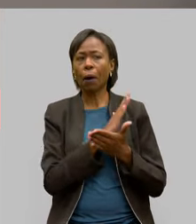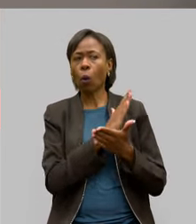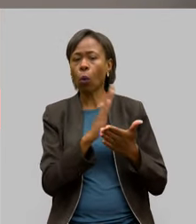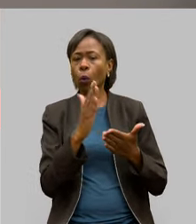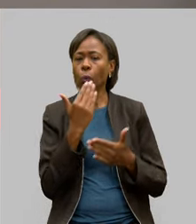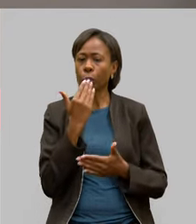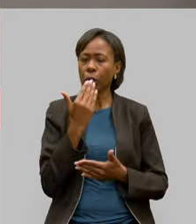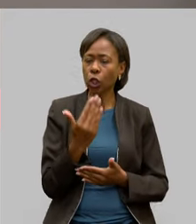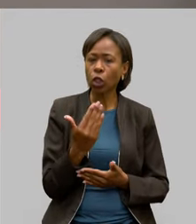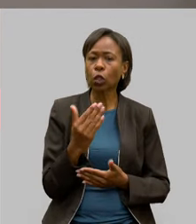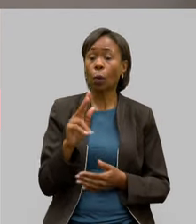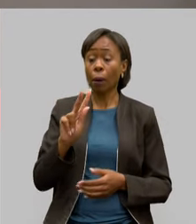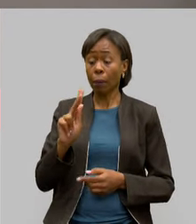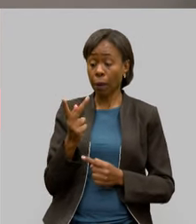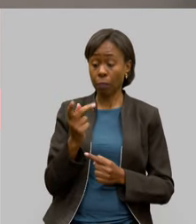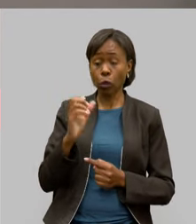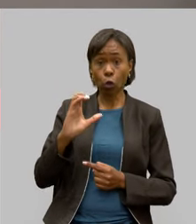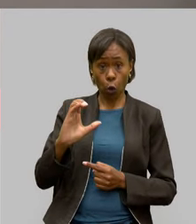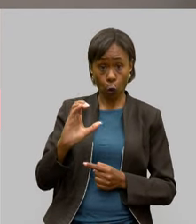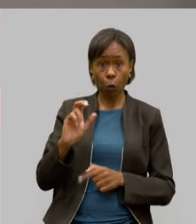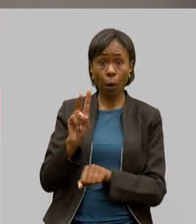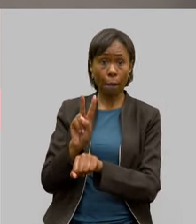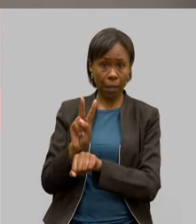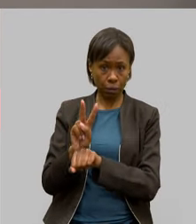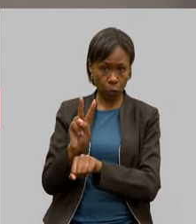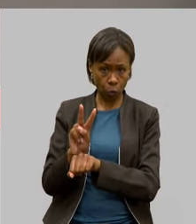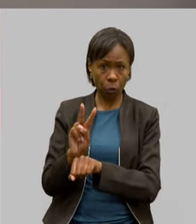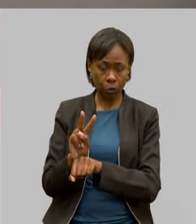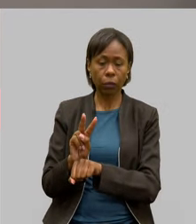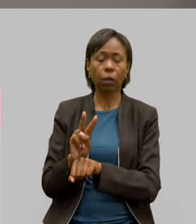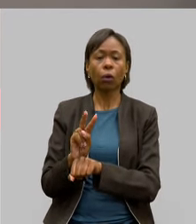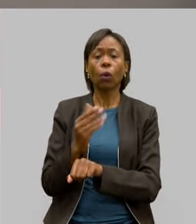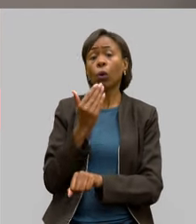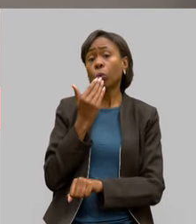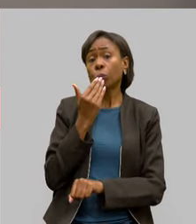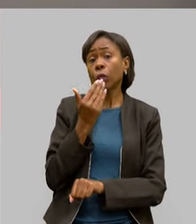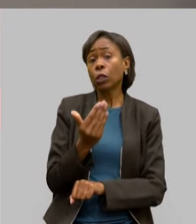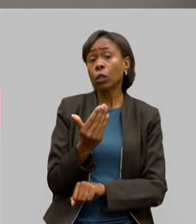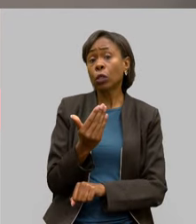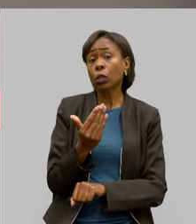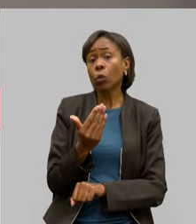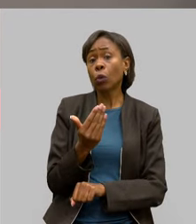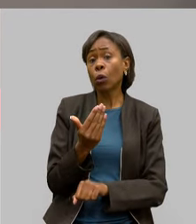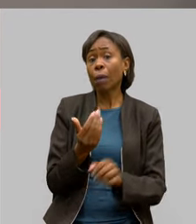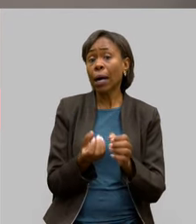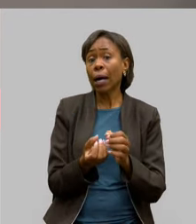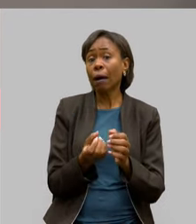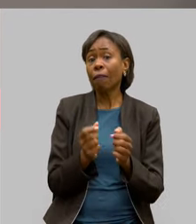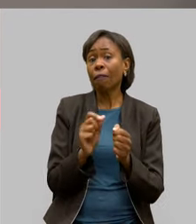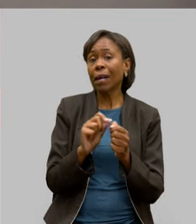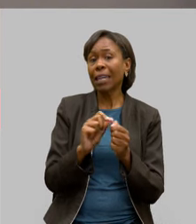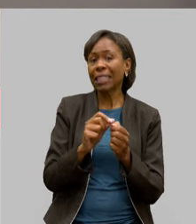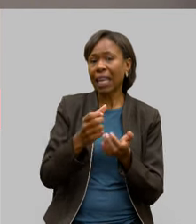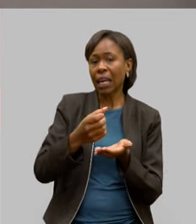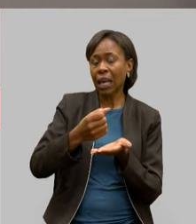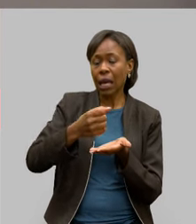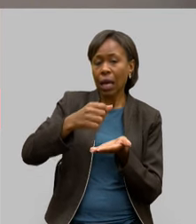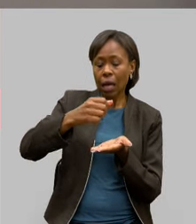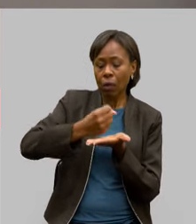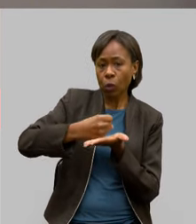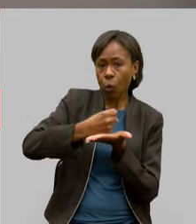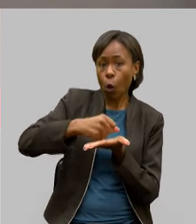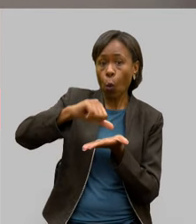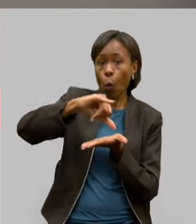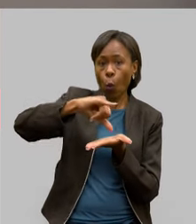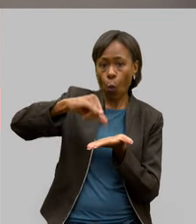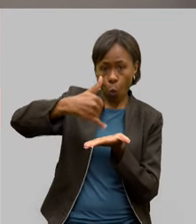Abas Corpus preventivos para eh a produção eh do Óleo medicinal principalmente eh